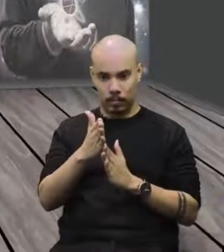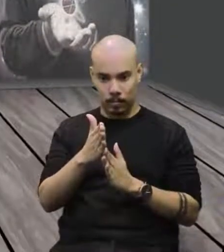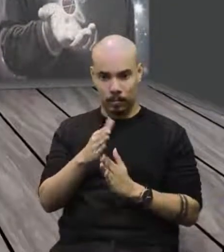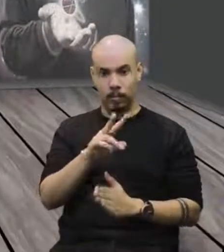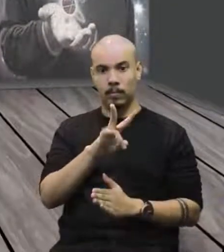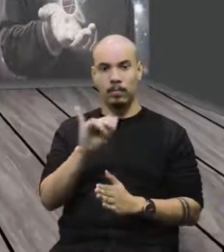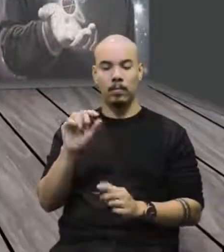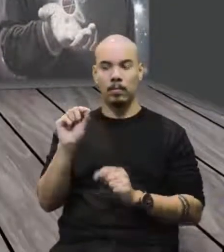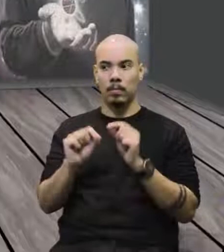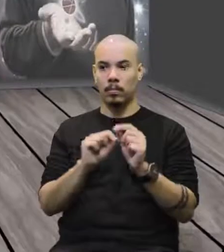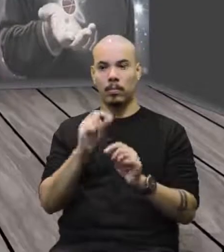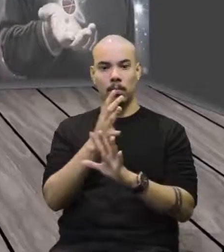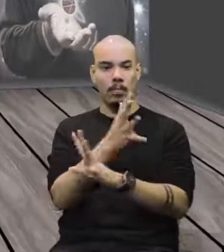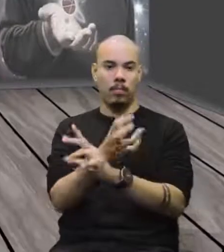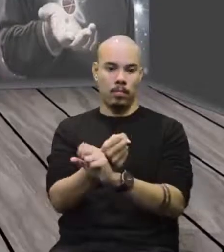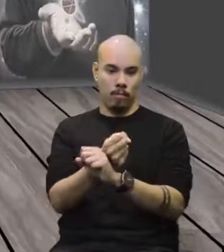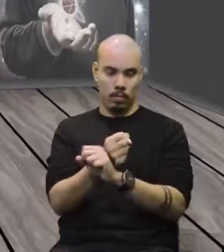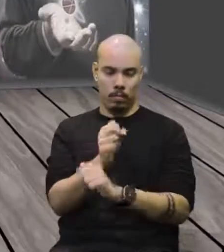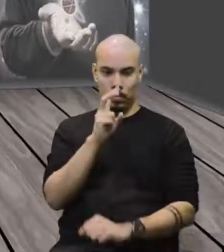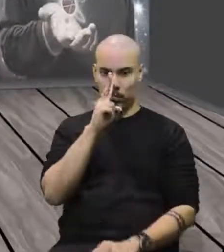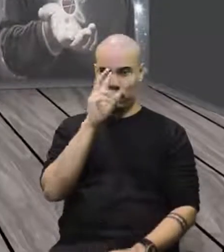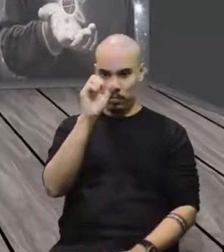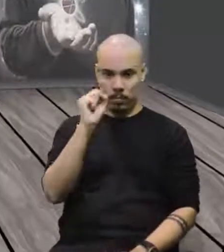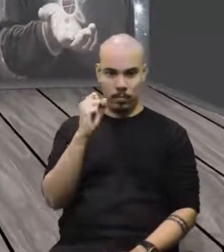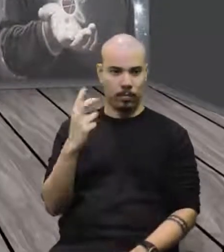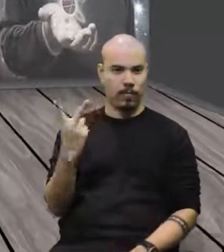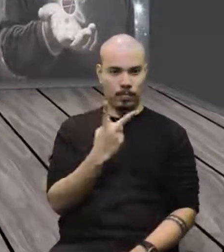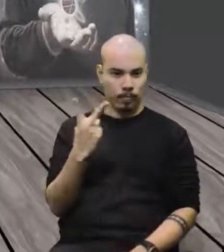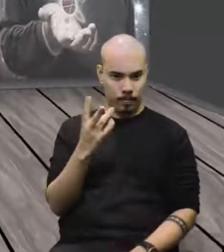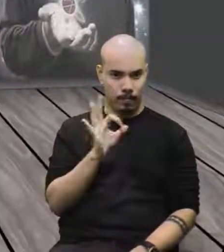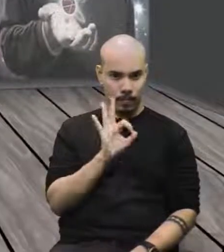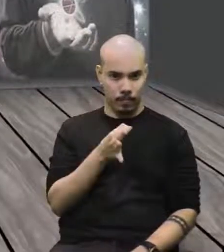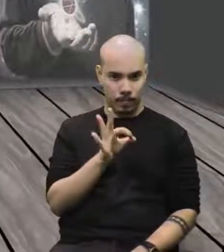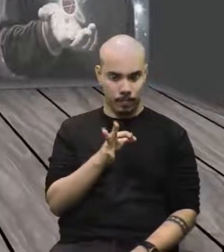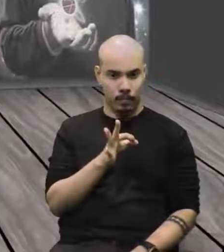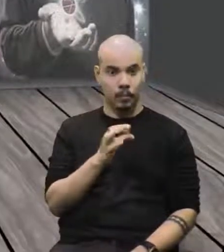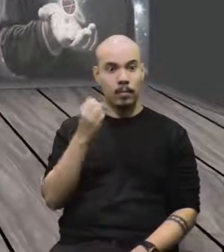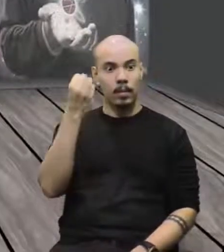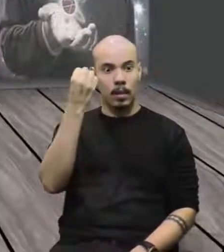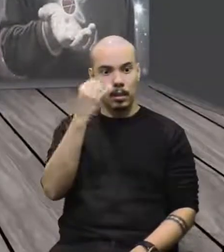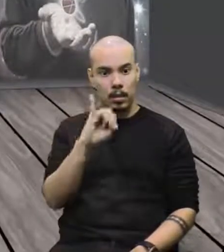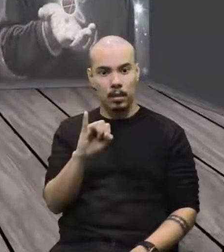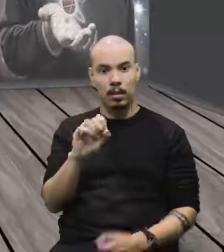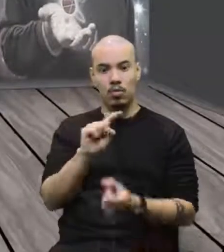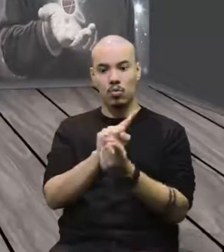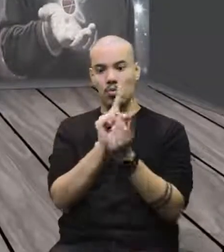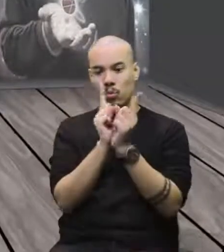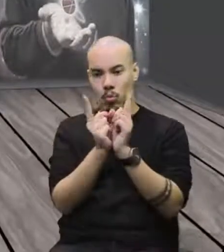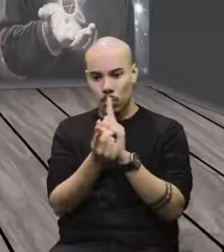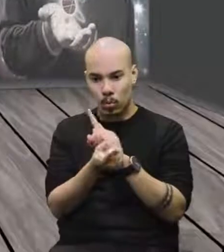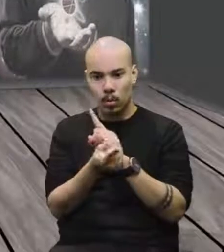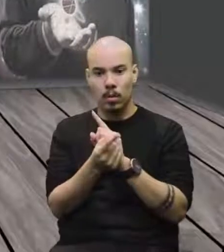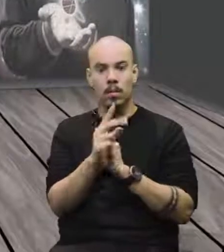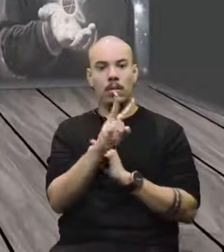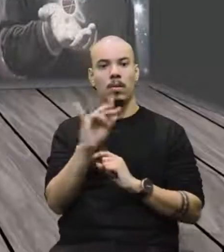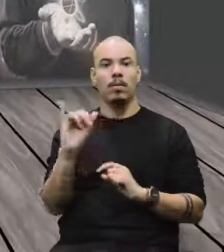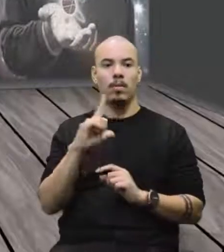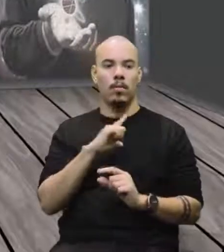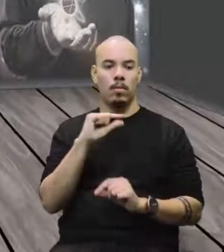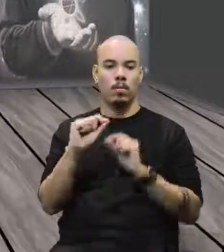vai ser de atração essa força entre esses condutores. Quando for de sentidos opostos, então vai ser